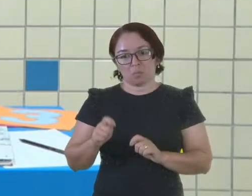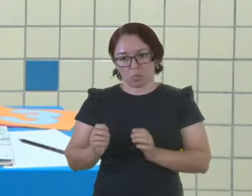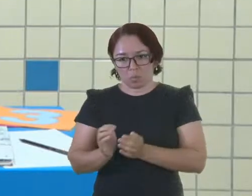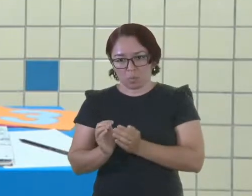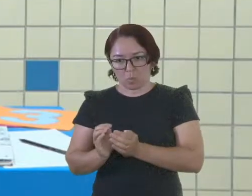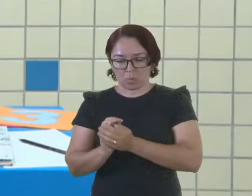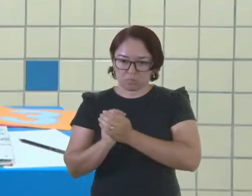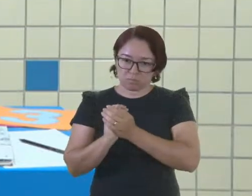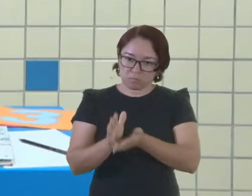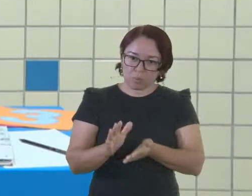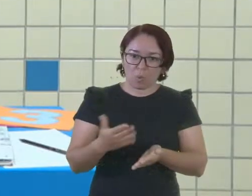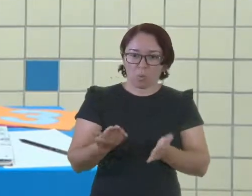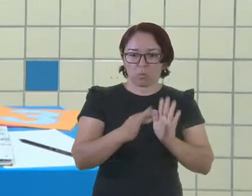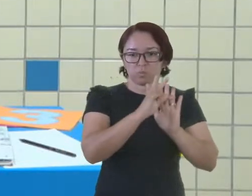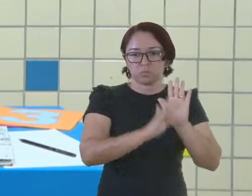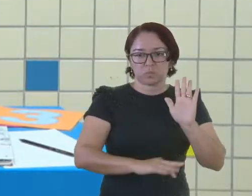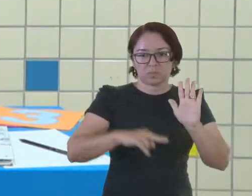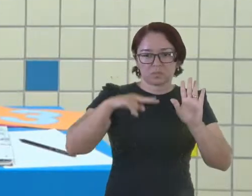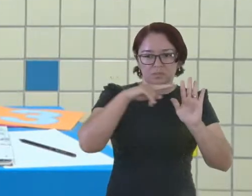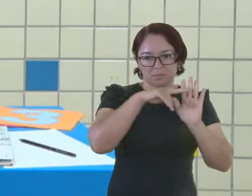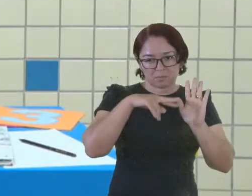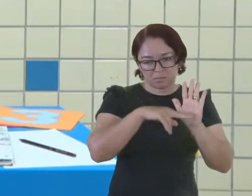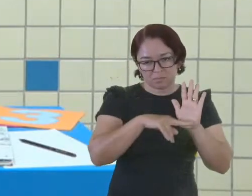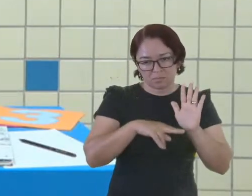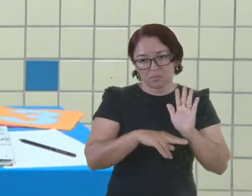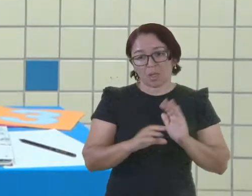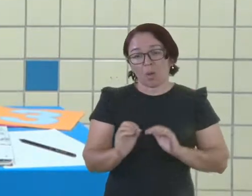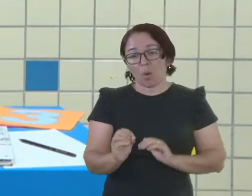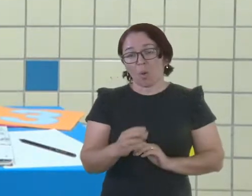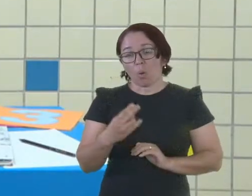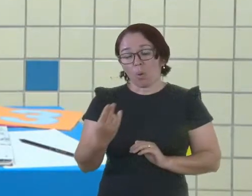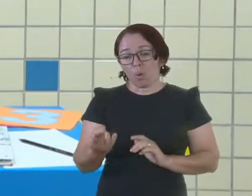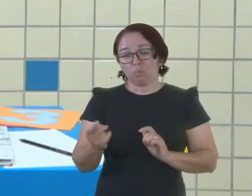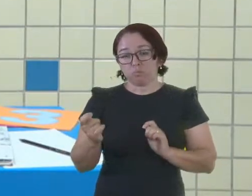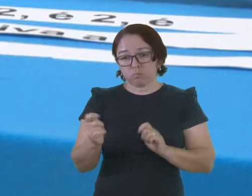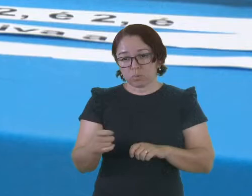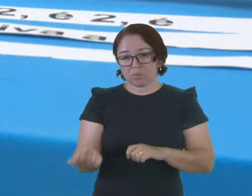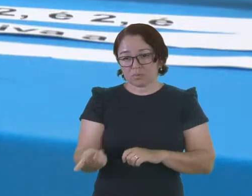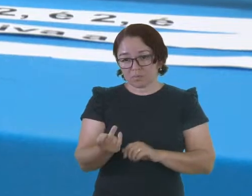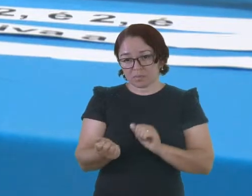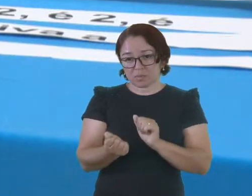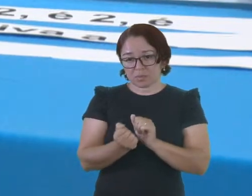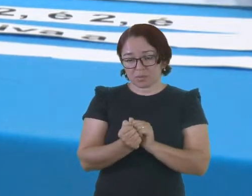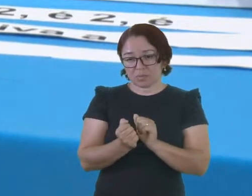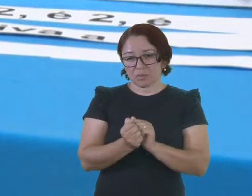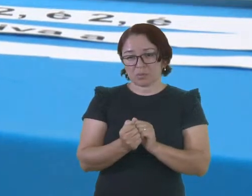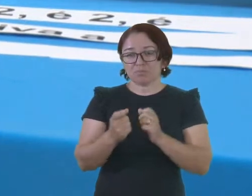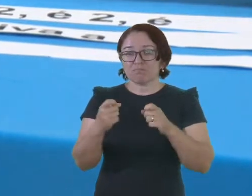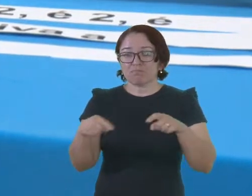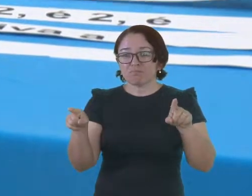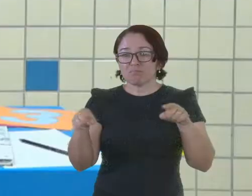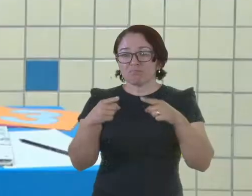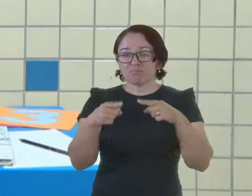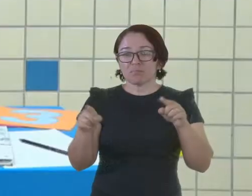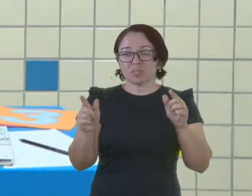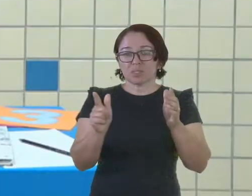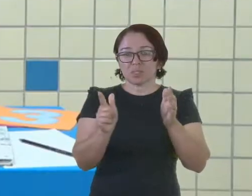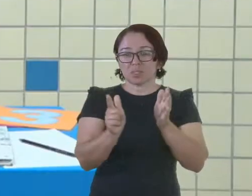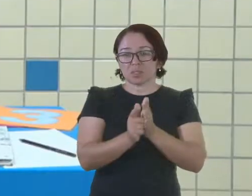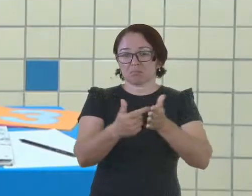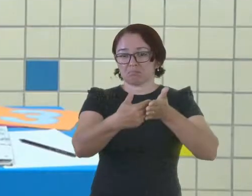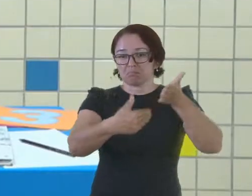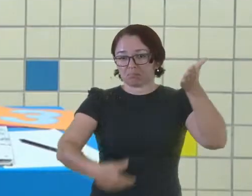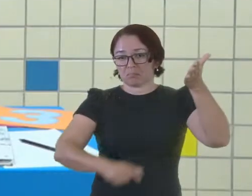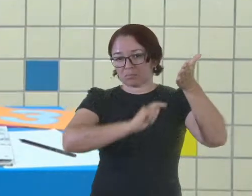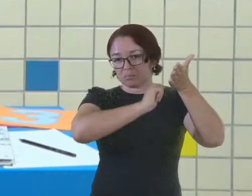aqui o texto fatiado, ou então pode escrever também a letra da música num cartaz. Aqui eu tenho